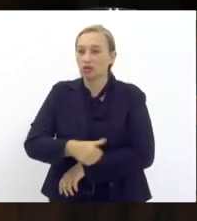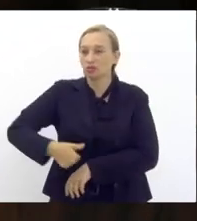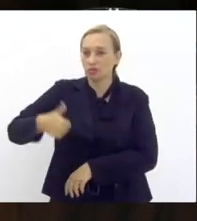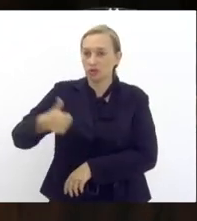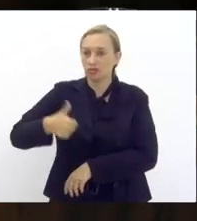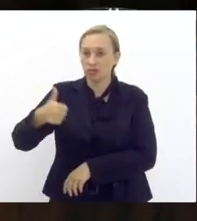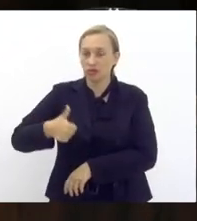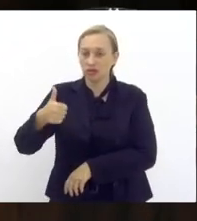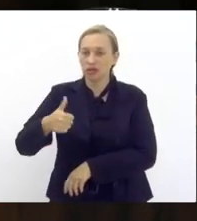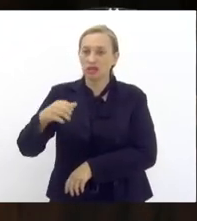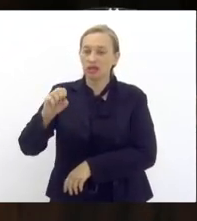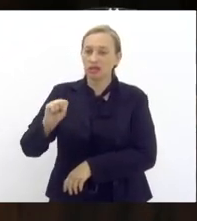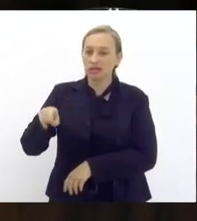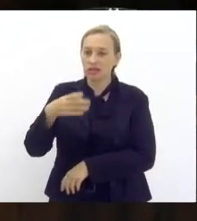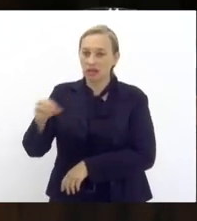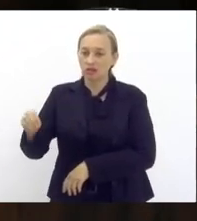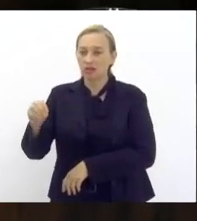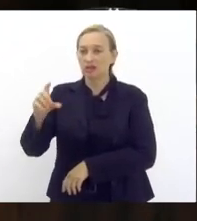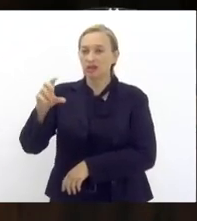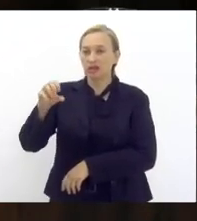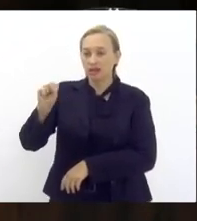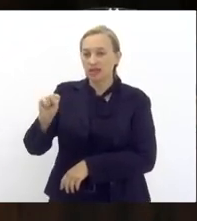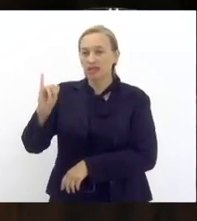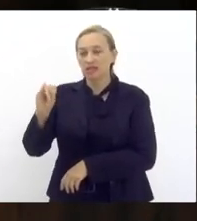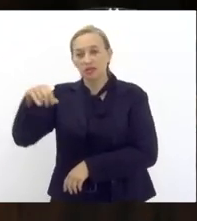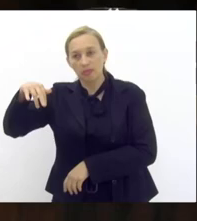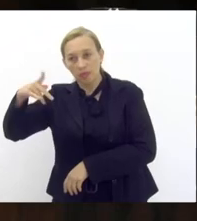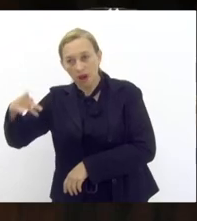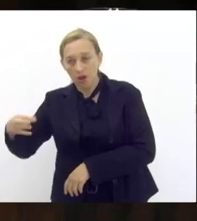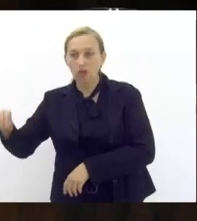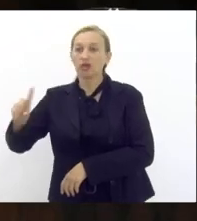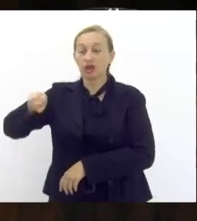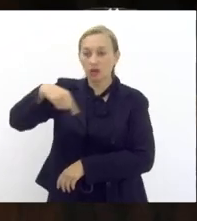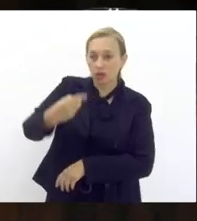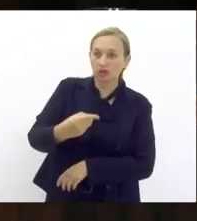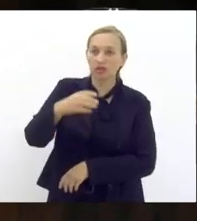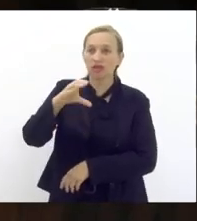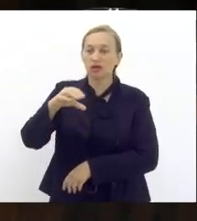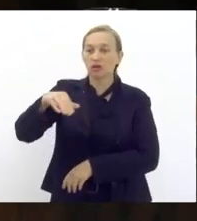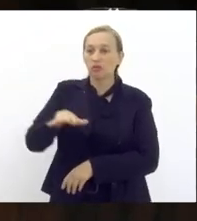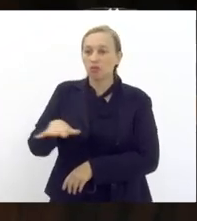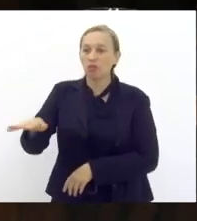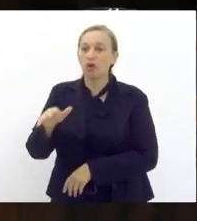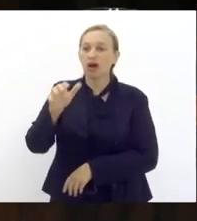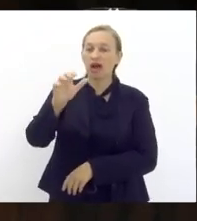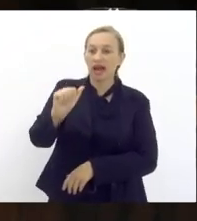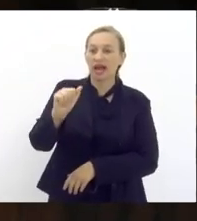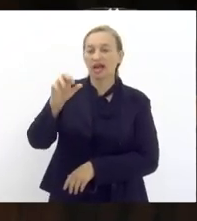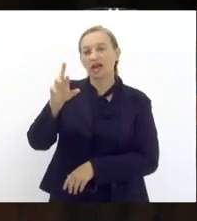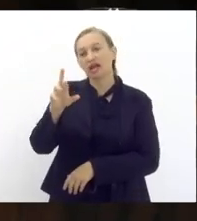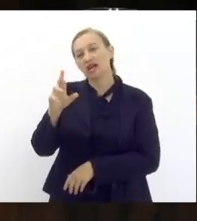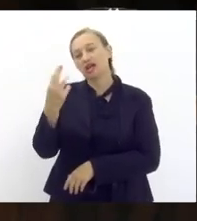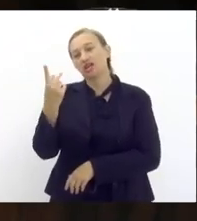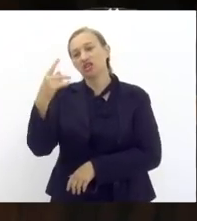de São Simão e a outra no Morro da Caixa d'Água, ambas no município de Queimados.